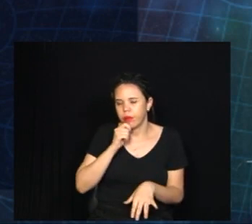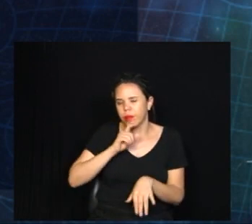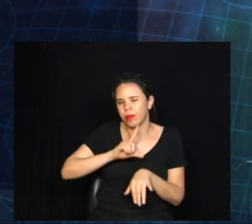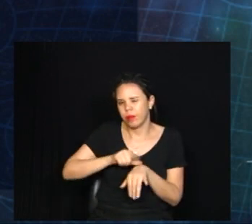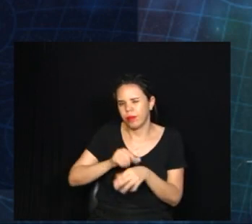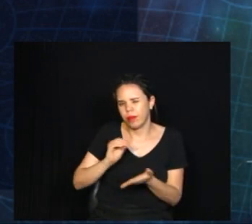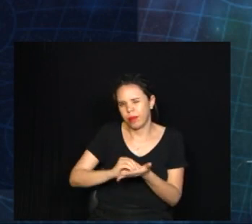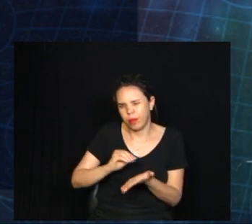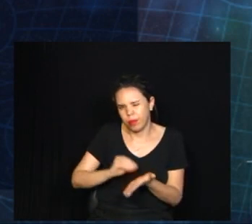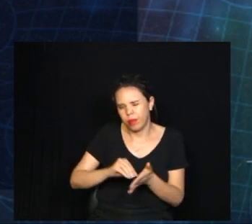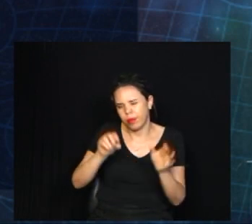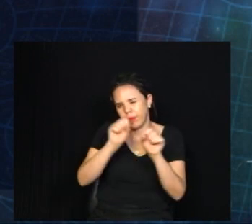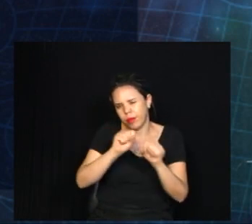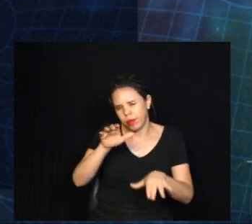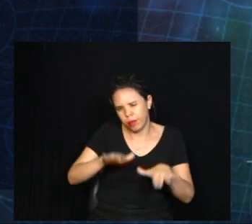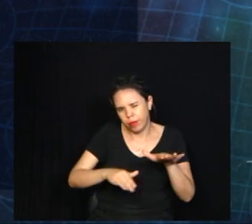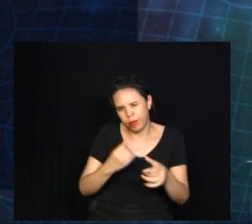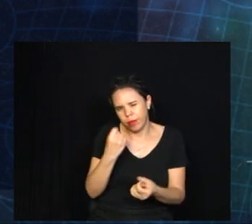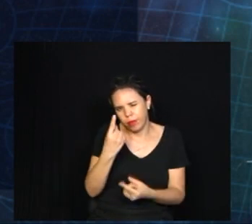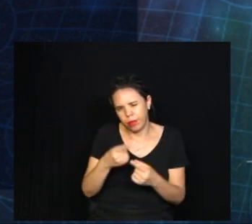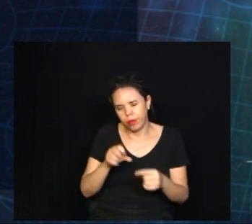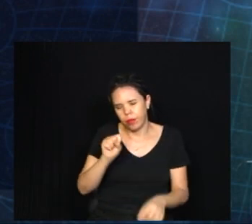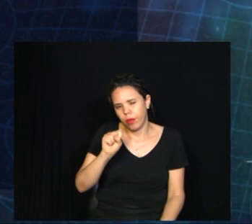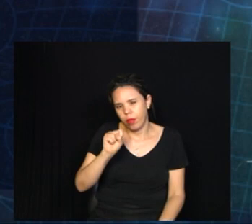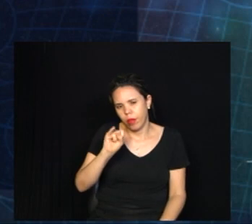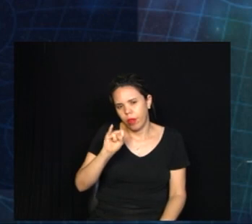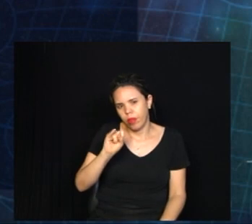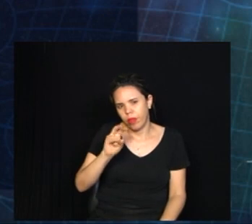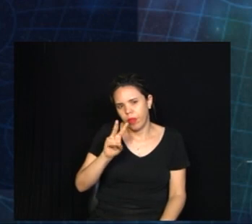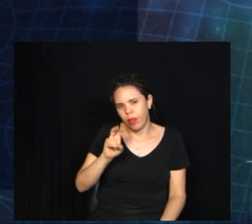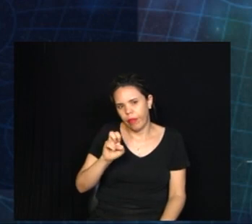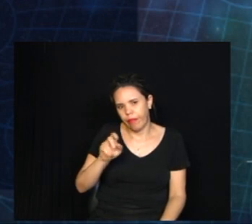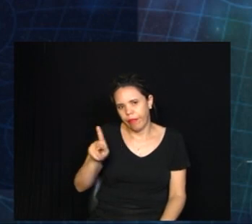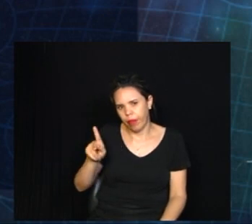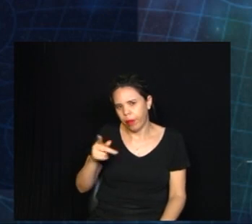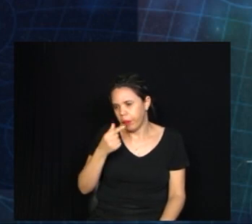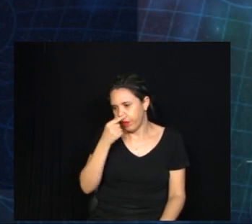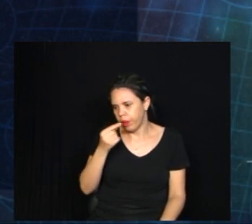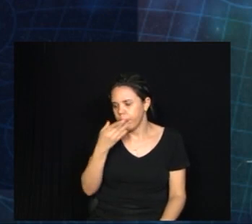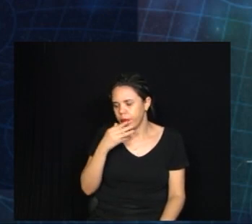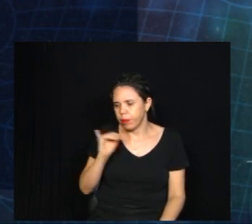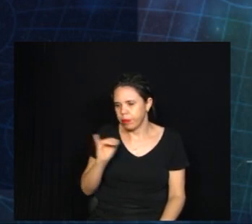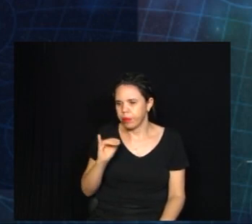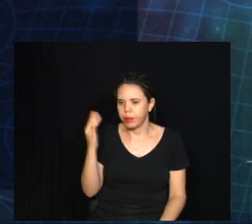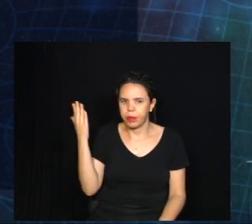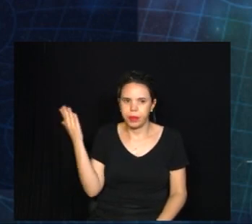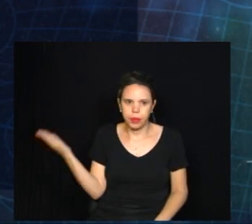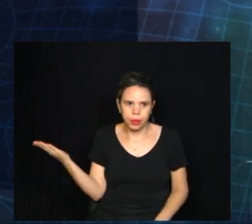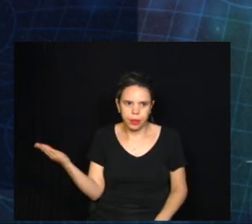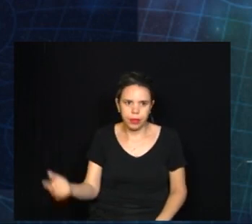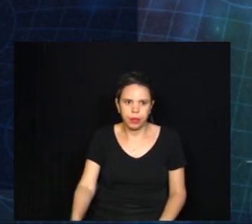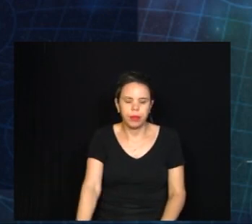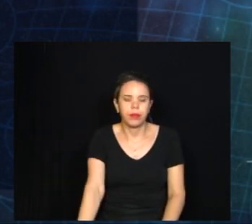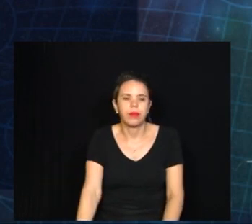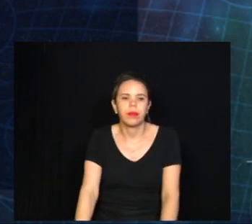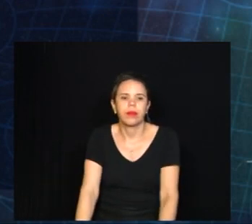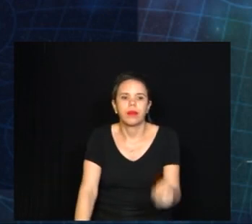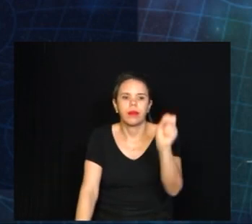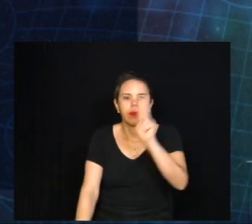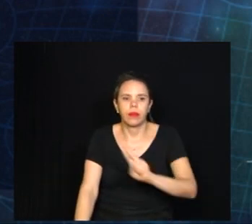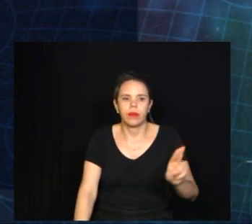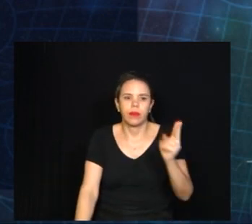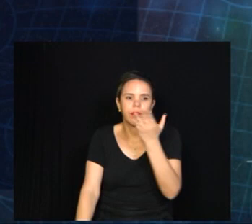aí sistematizados pelo CIVEP Gripe. Indaiatuba, 31.303 casos,